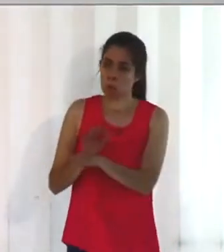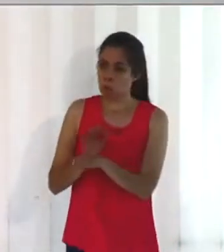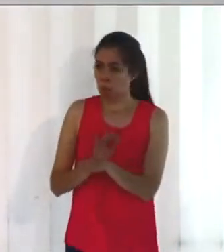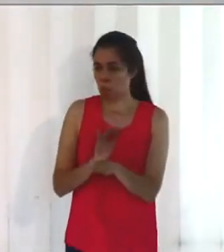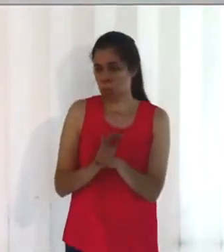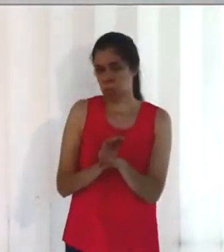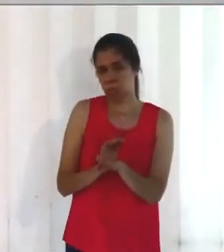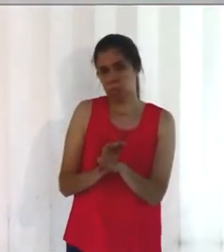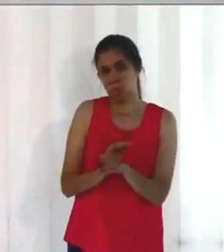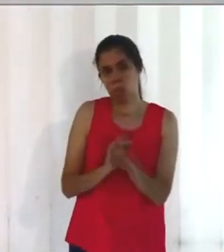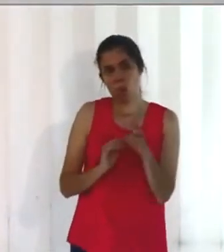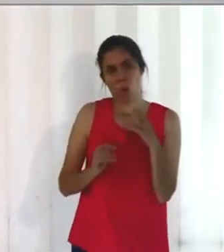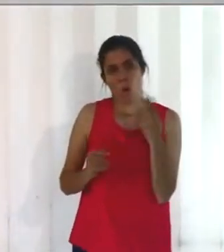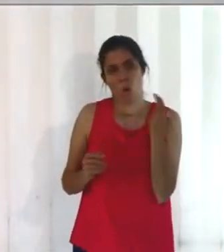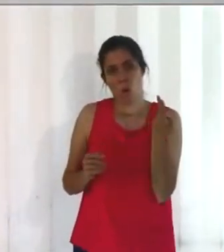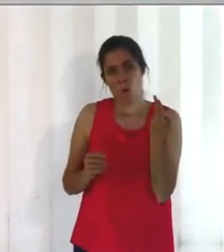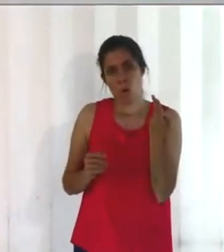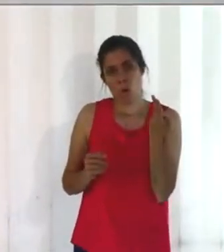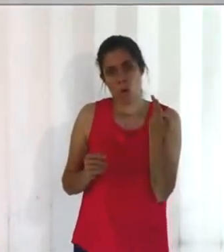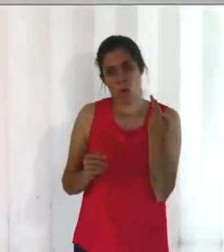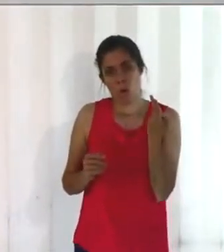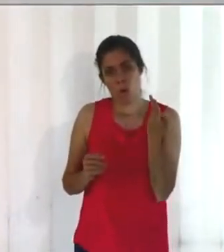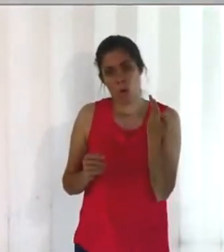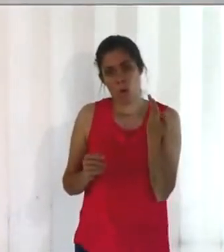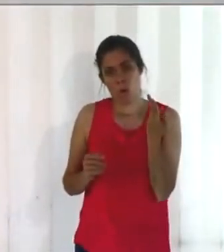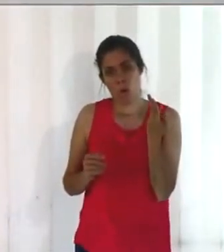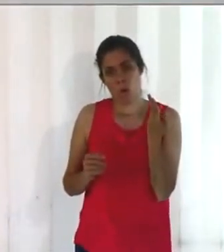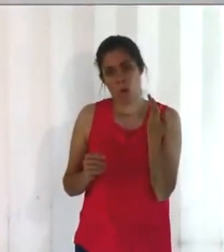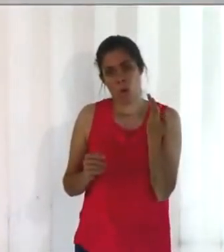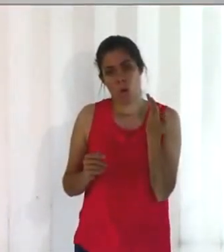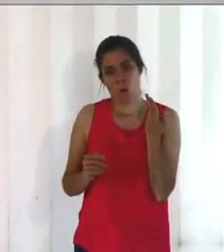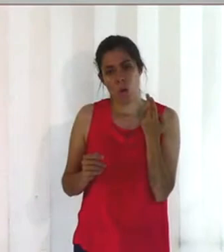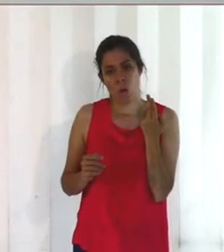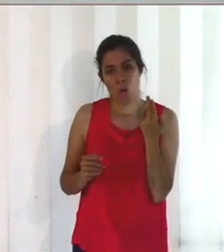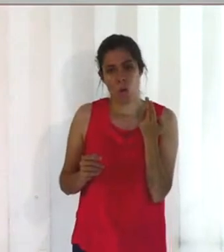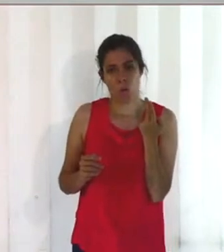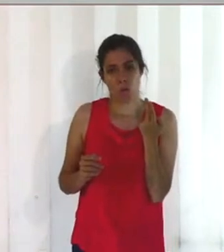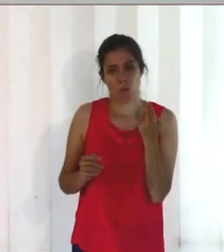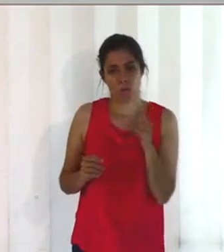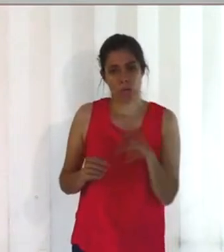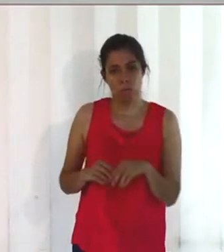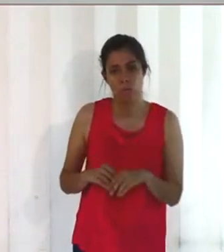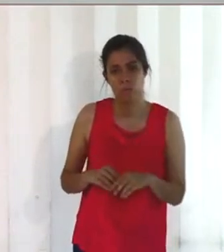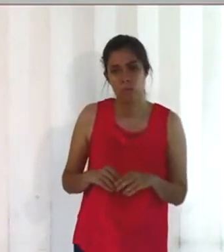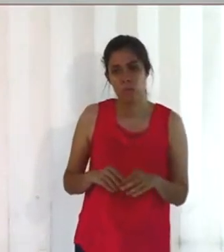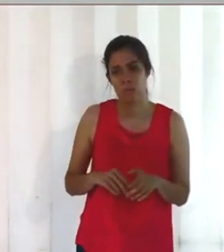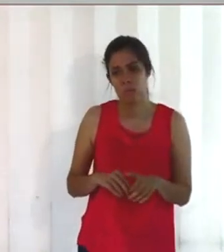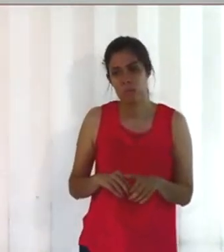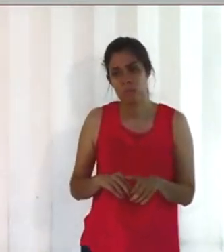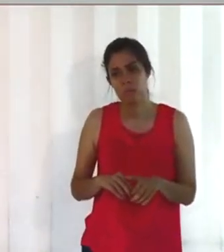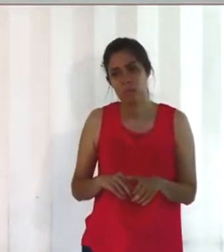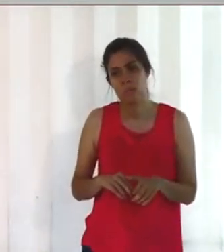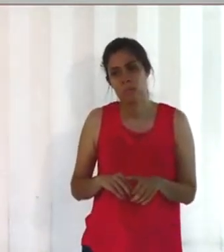ao normal? O normal é o quê depois de uma pandemia? Voltar como era